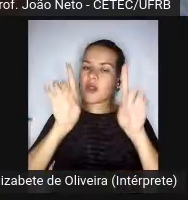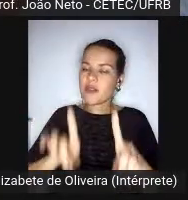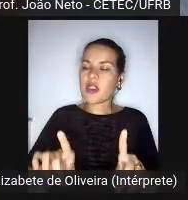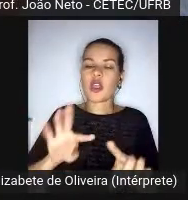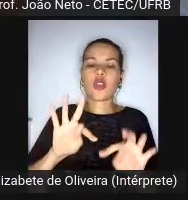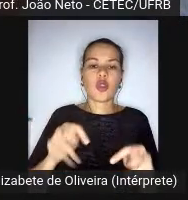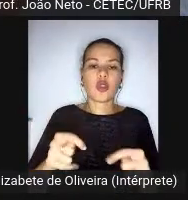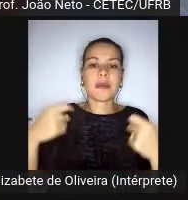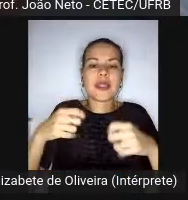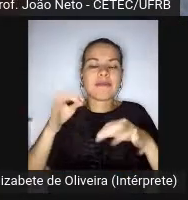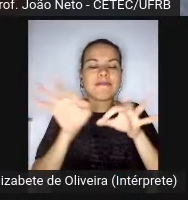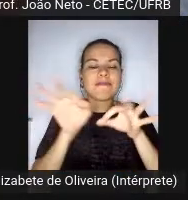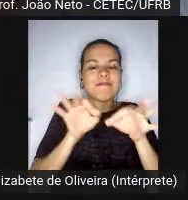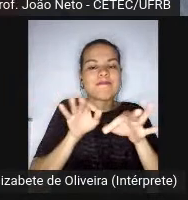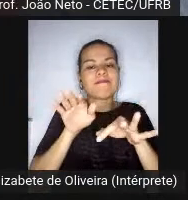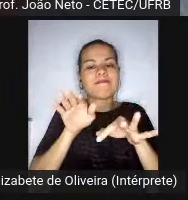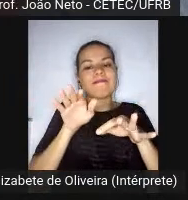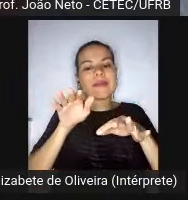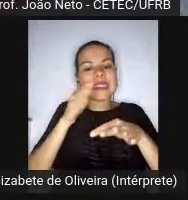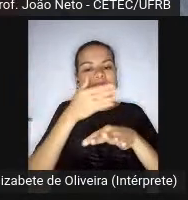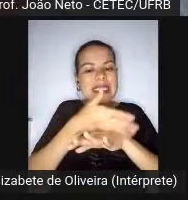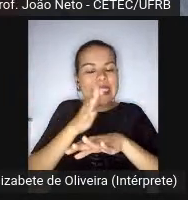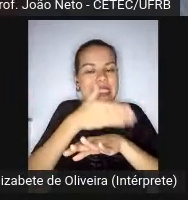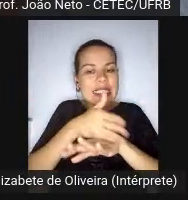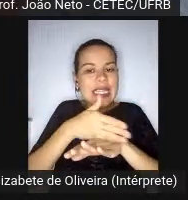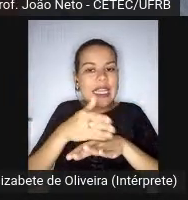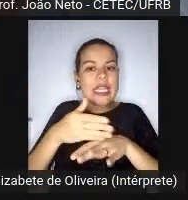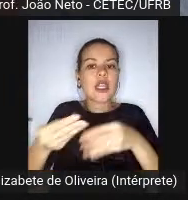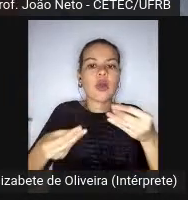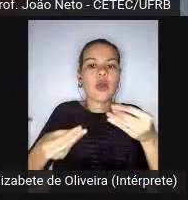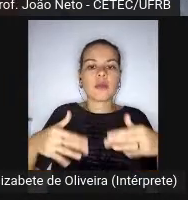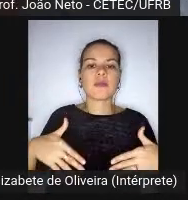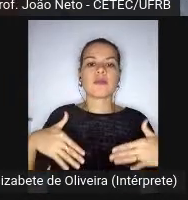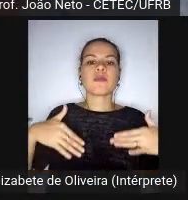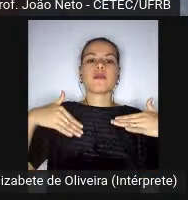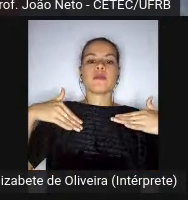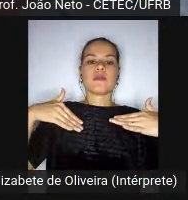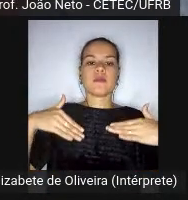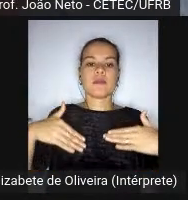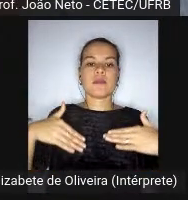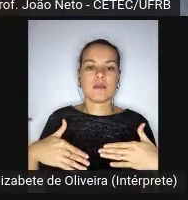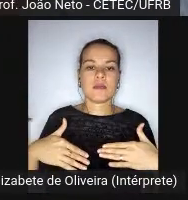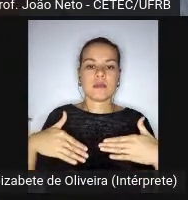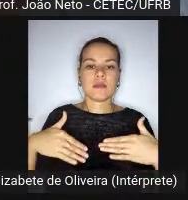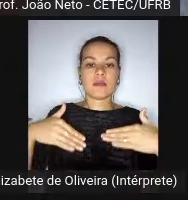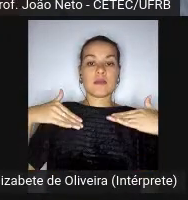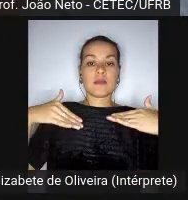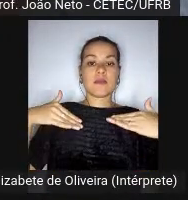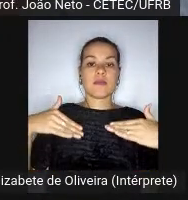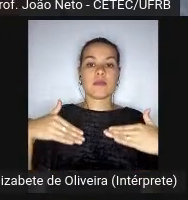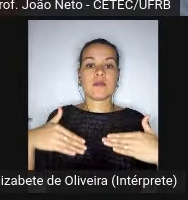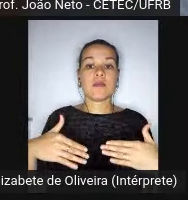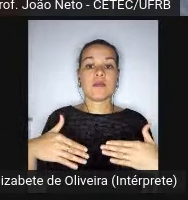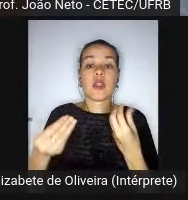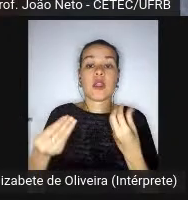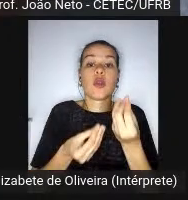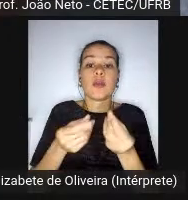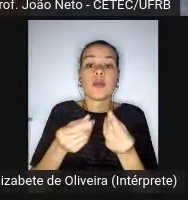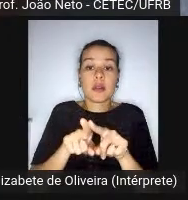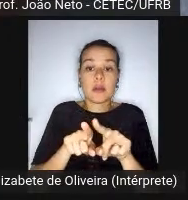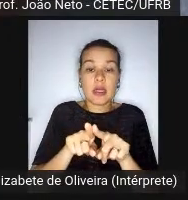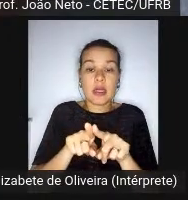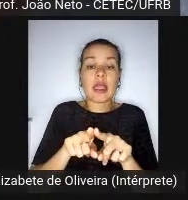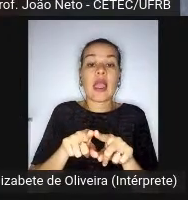por um trabalho de treino da musculatura respiratória e esse tema é feito por pelo fisioterapeuta